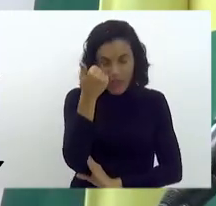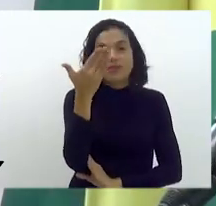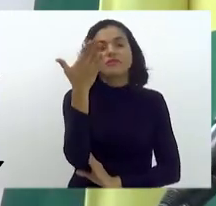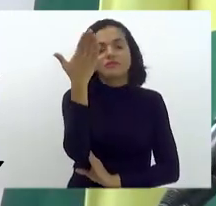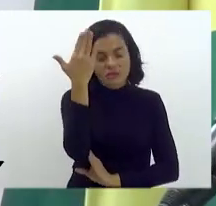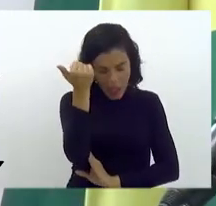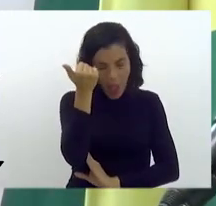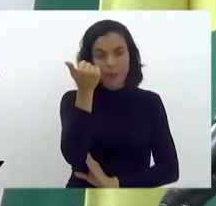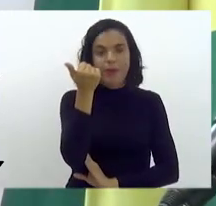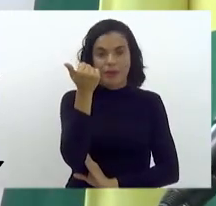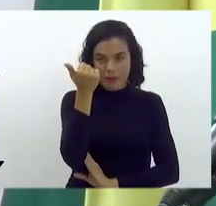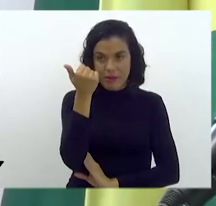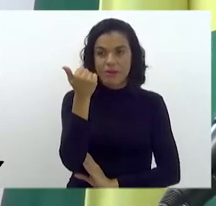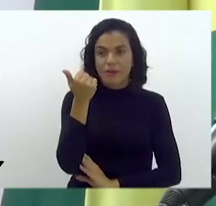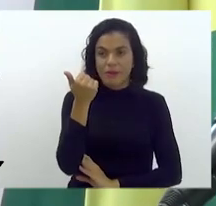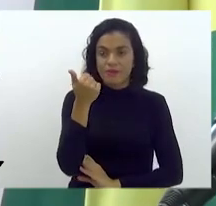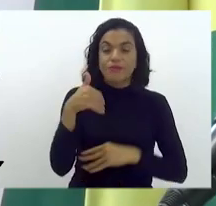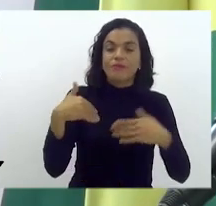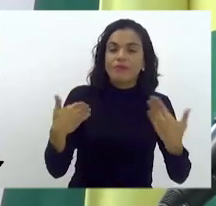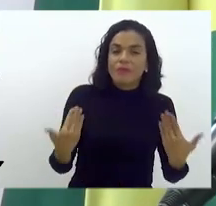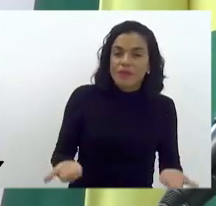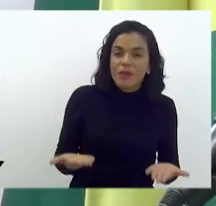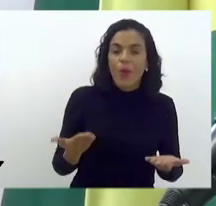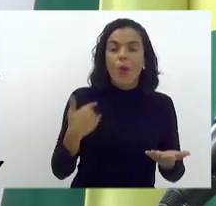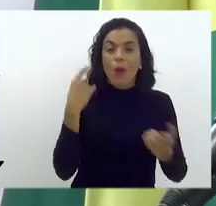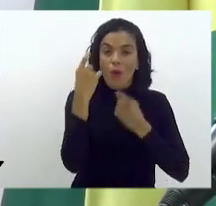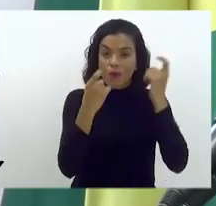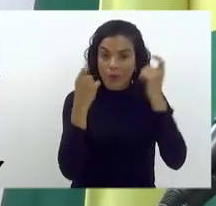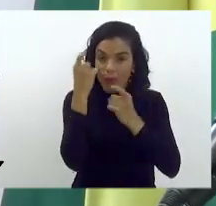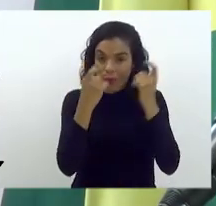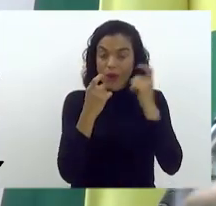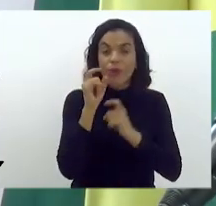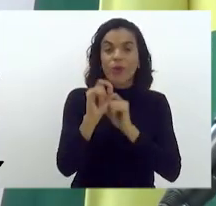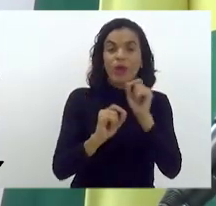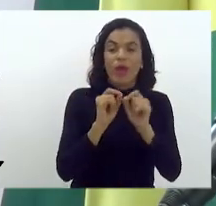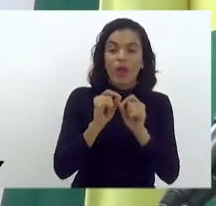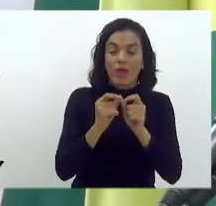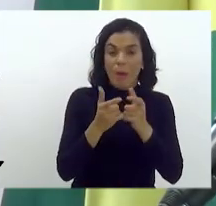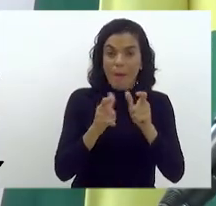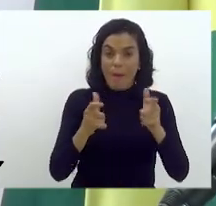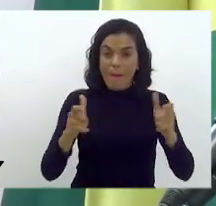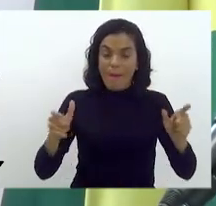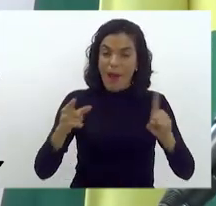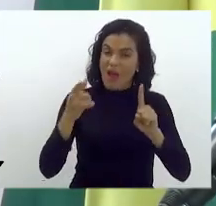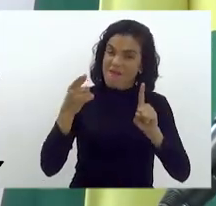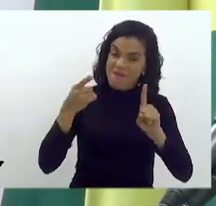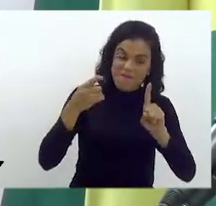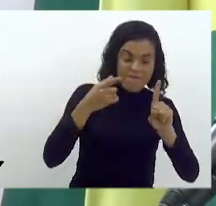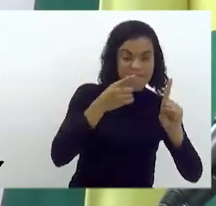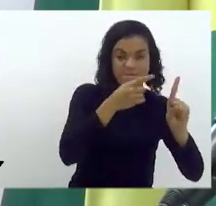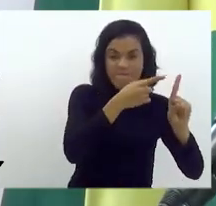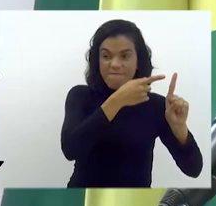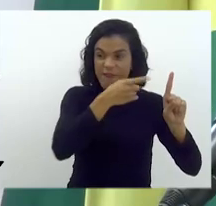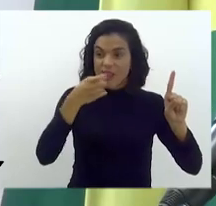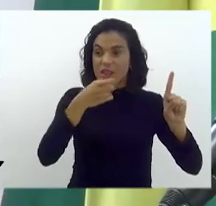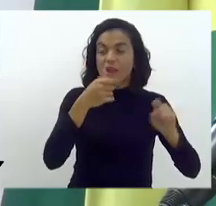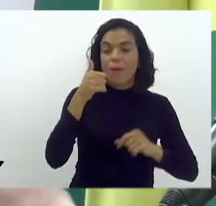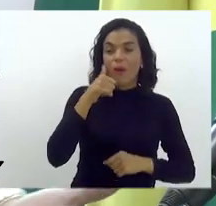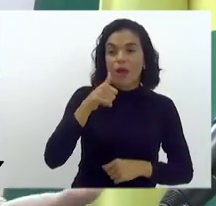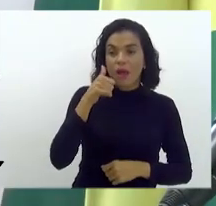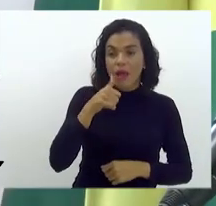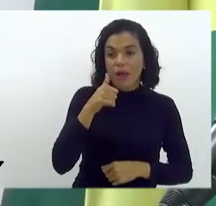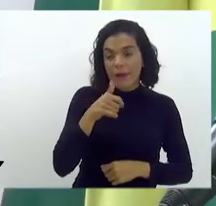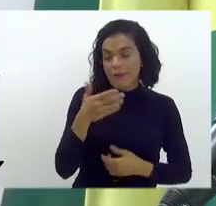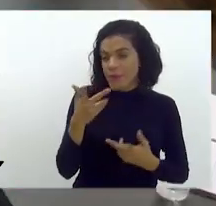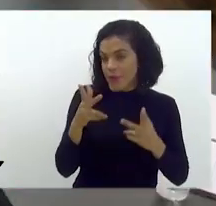sabe o que a gente procura Então o que me preocupa é que esse aumento na violência das mulheres a gente tem que fazer alguma coisa como